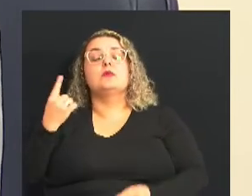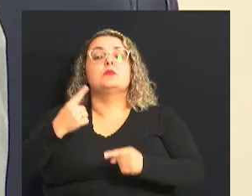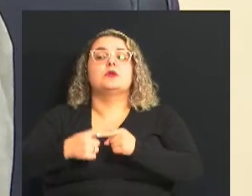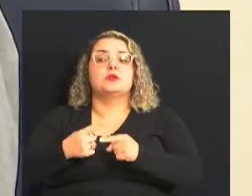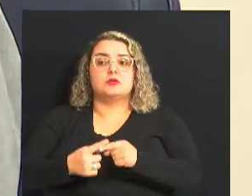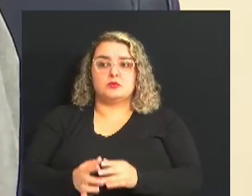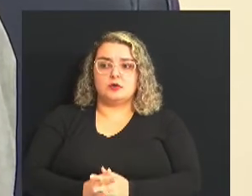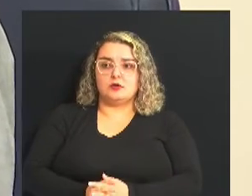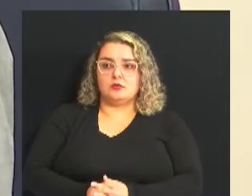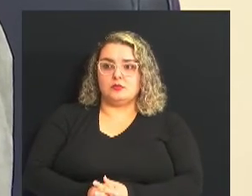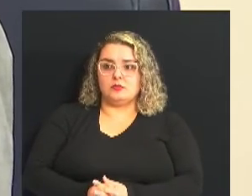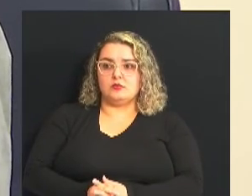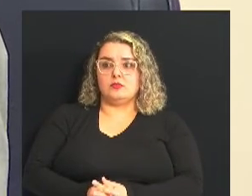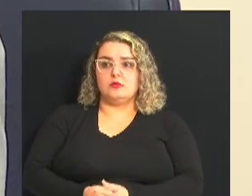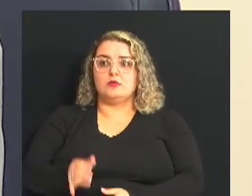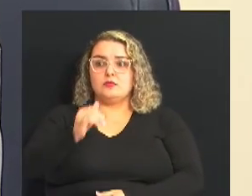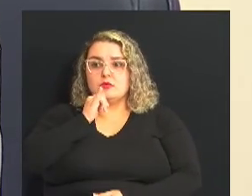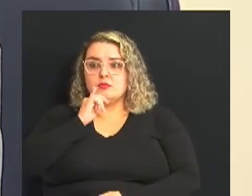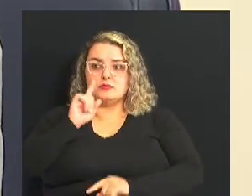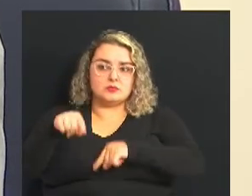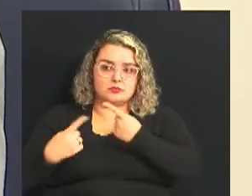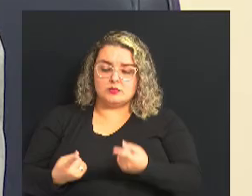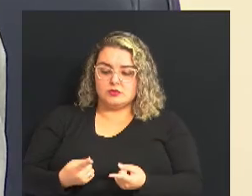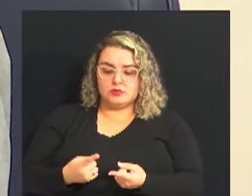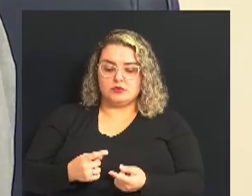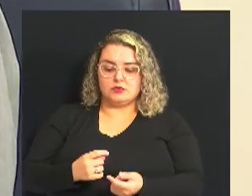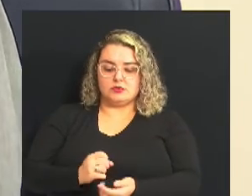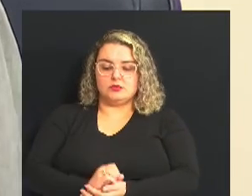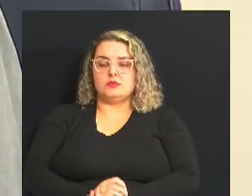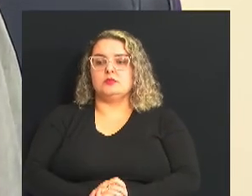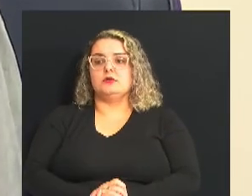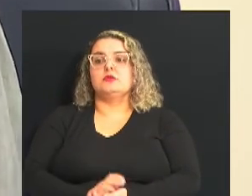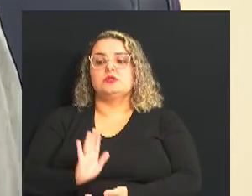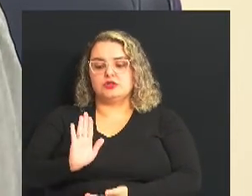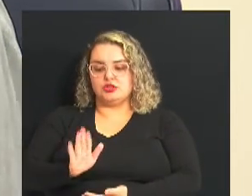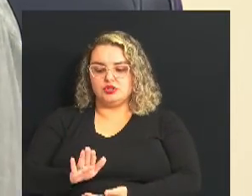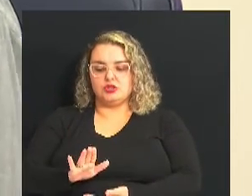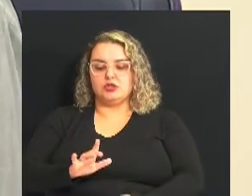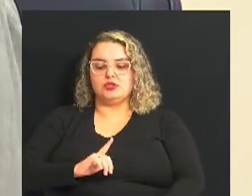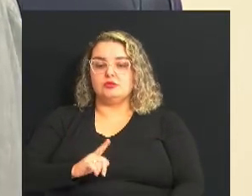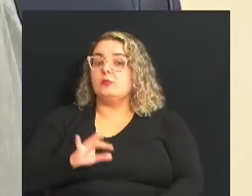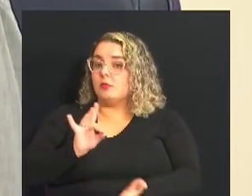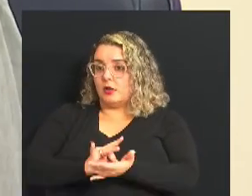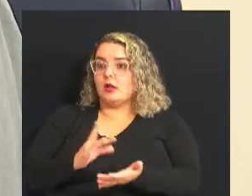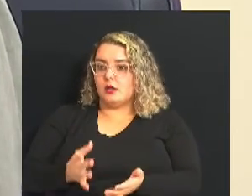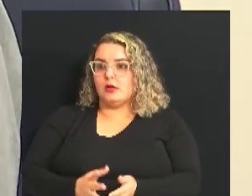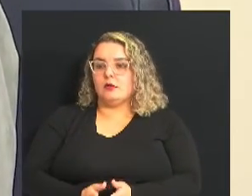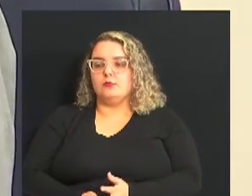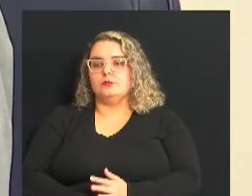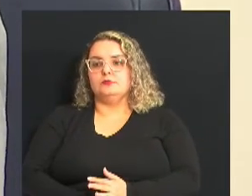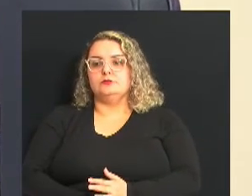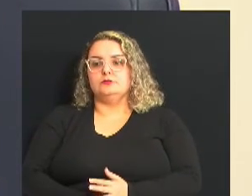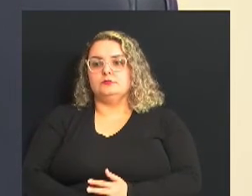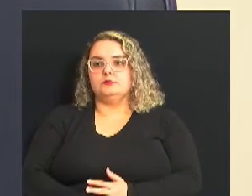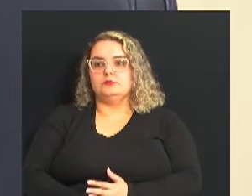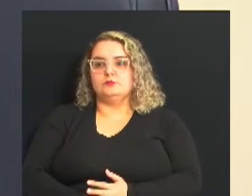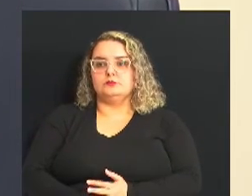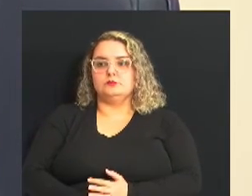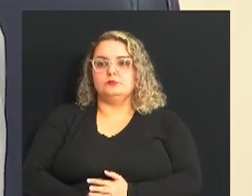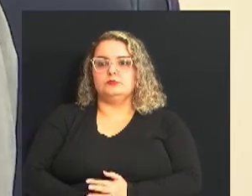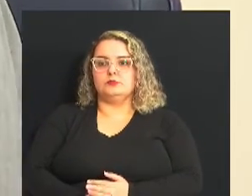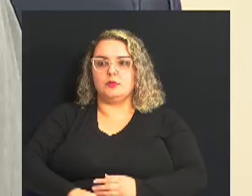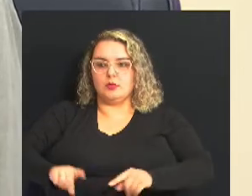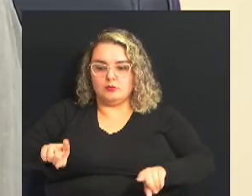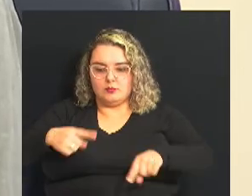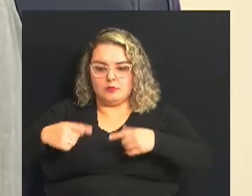eu vou dar um exemplo, por exemplo, um exemplo que nós já tivemos aqui, real, né? Uma banda deu